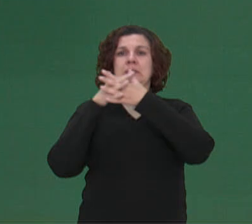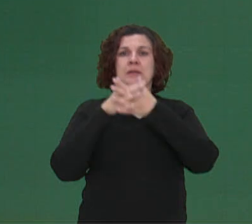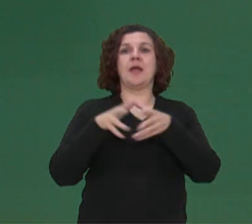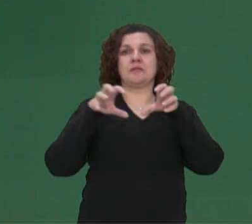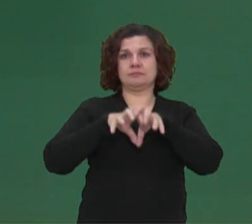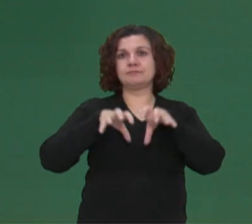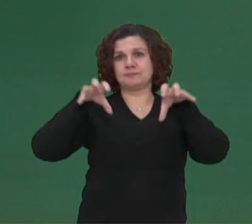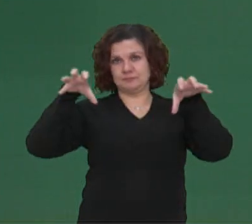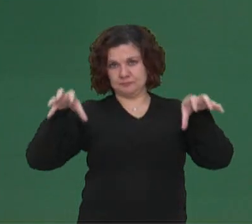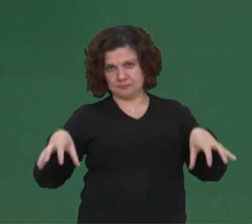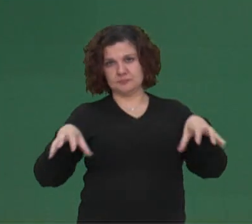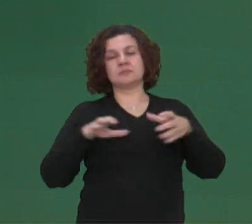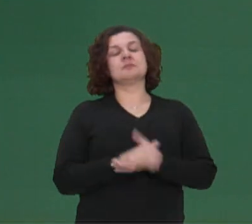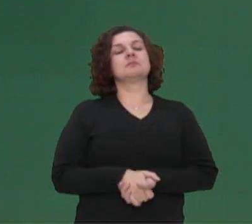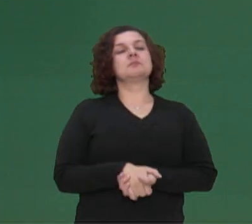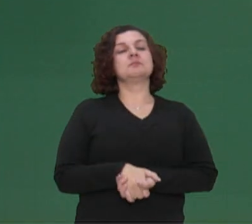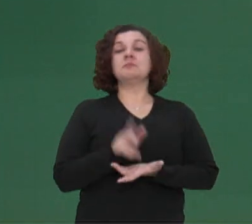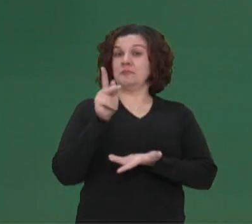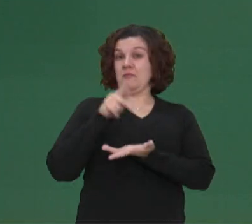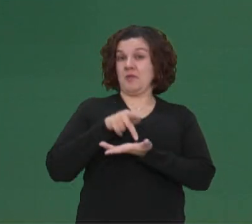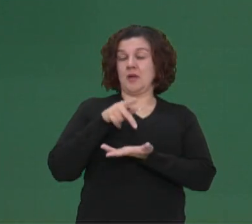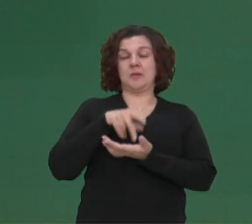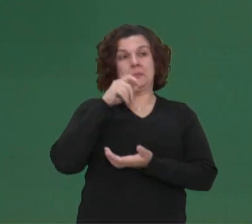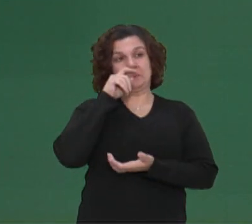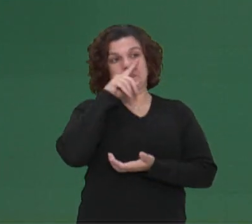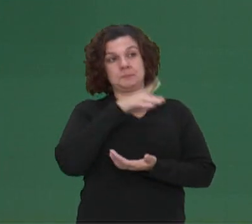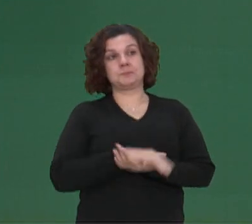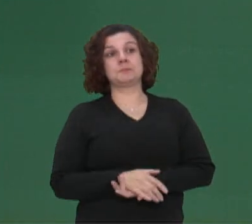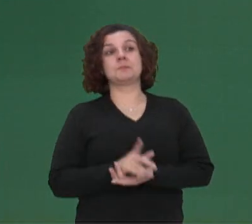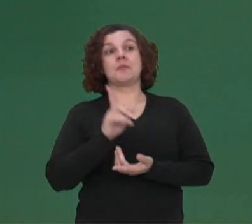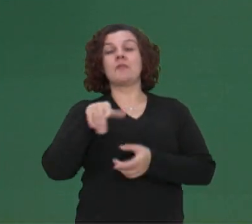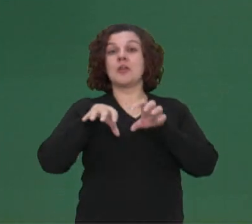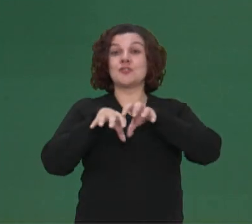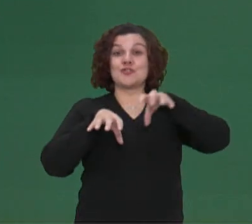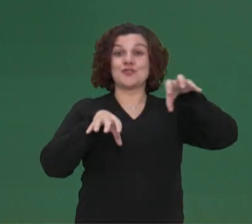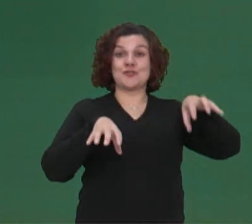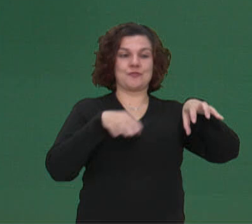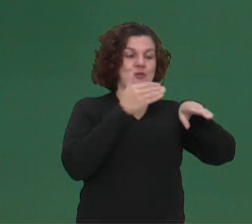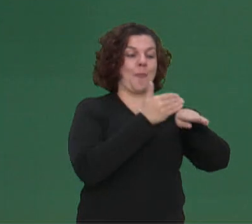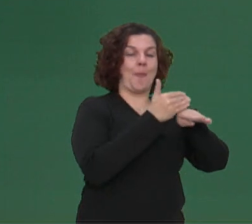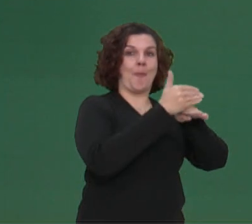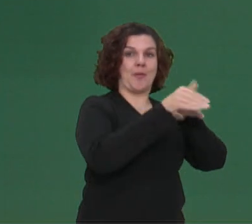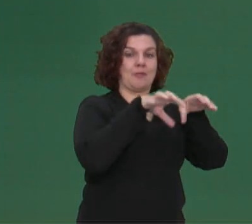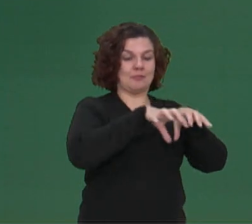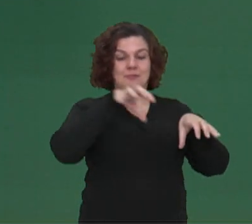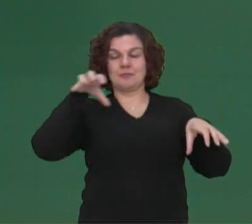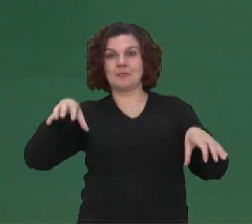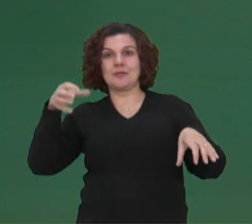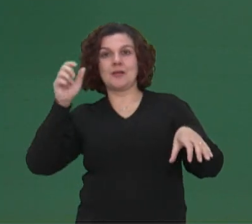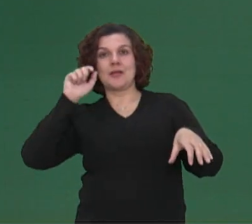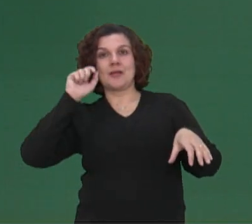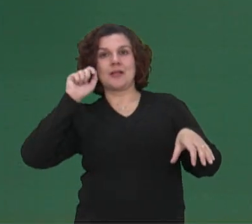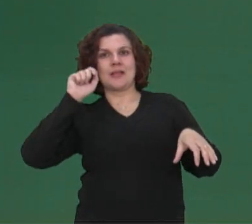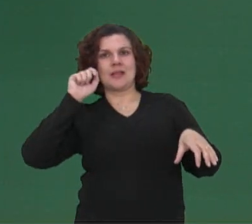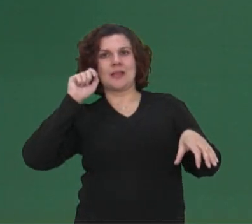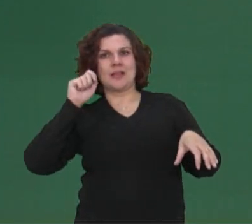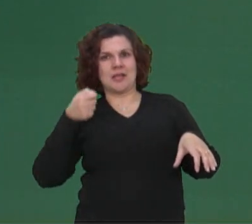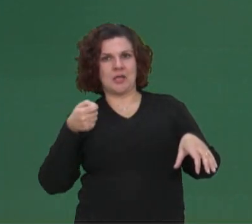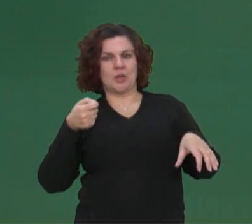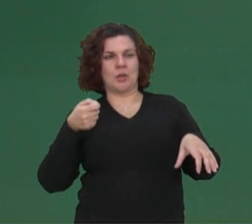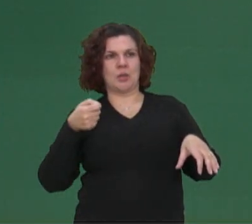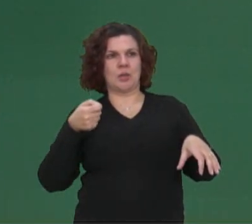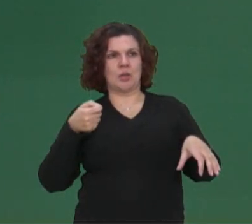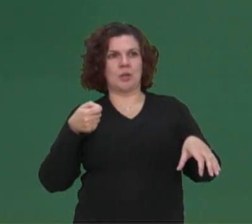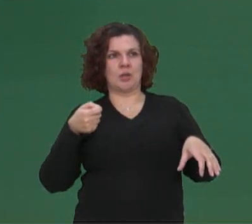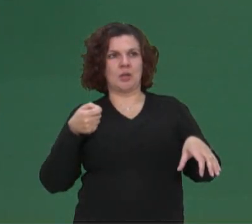africano é o apartheid, que faz uma divisão entre a África branca e a África negra? Não tem